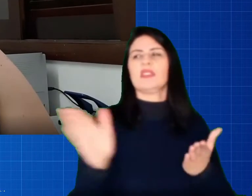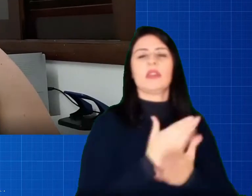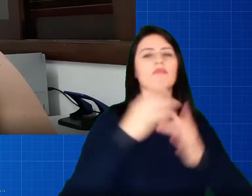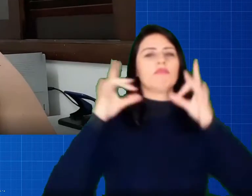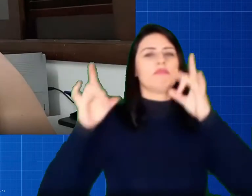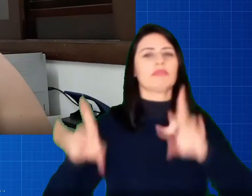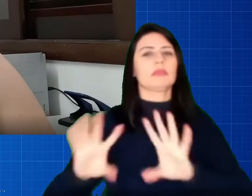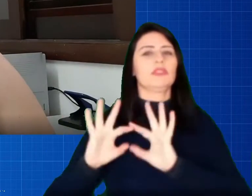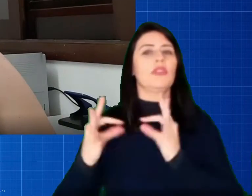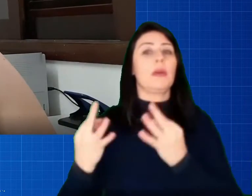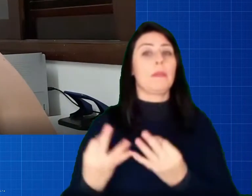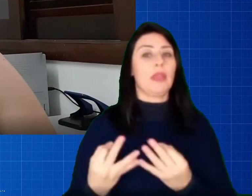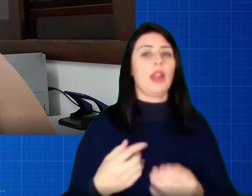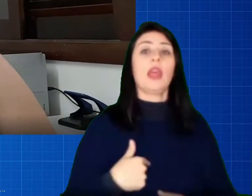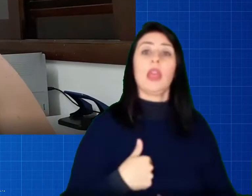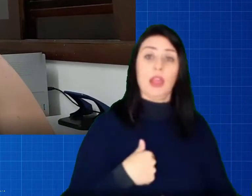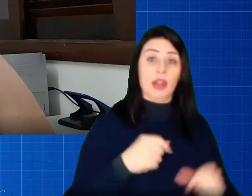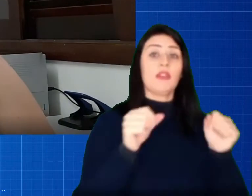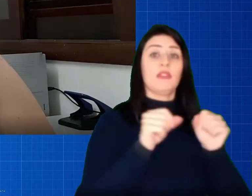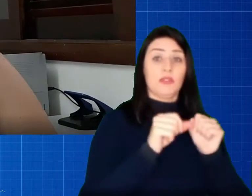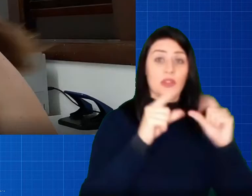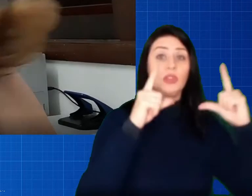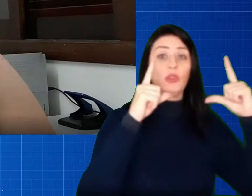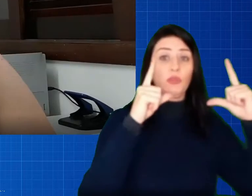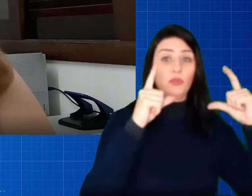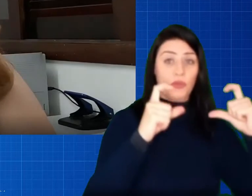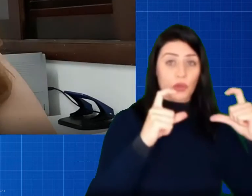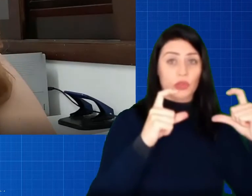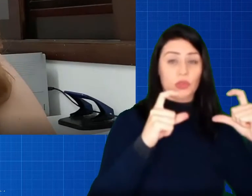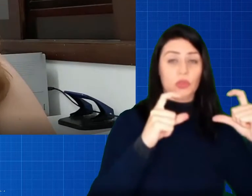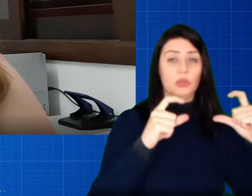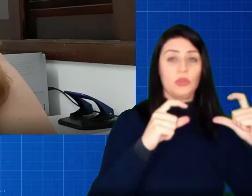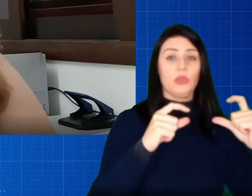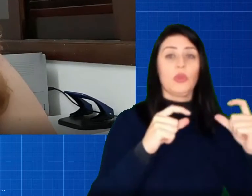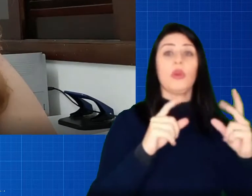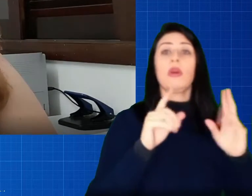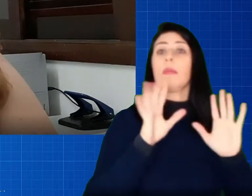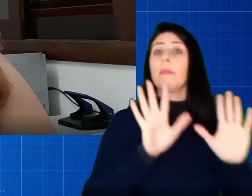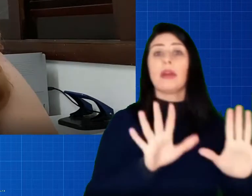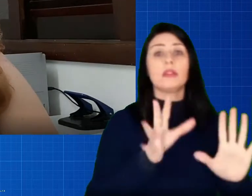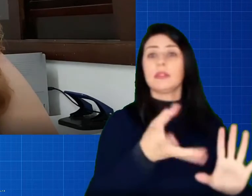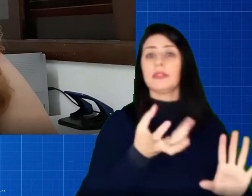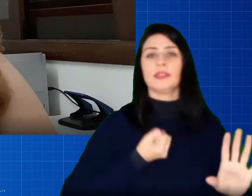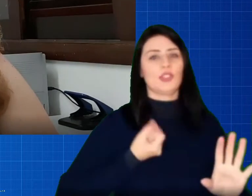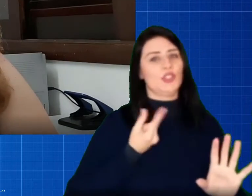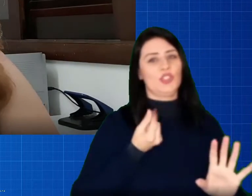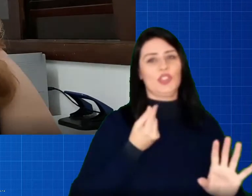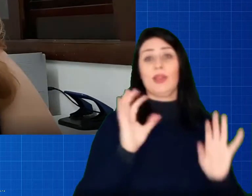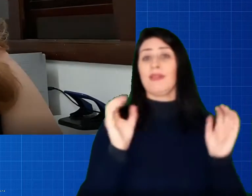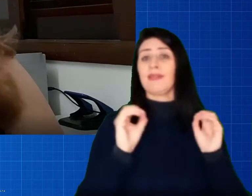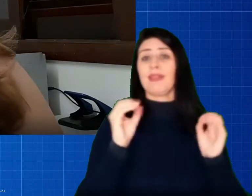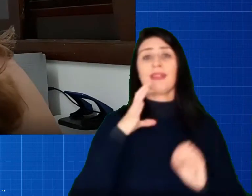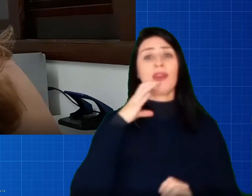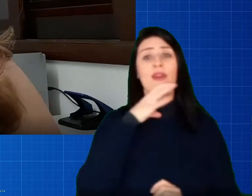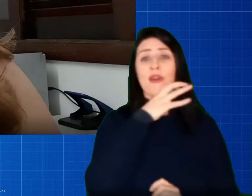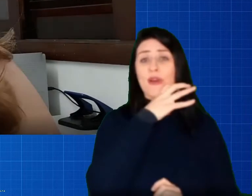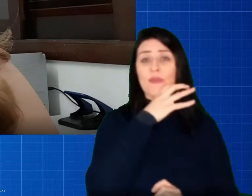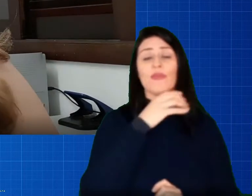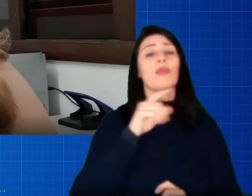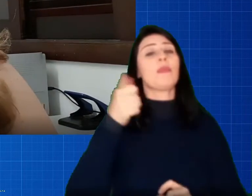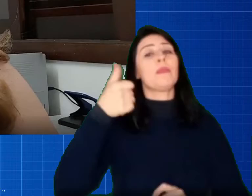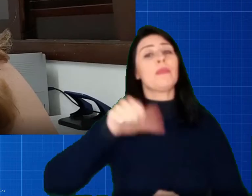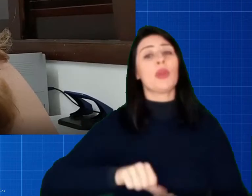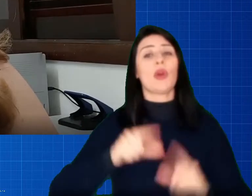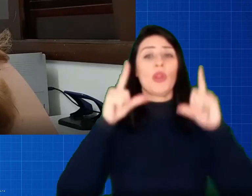ela forneceu a foto, e além dela não ver o dinheiro, obviamente, a foto dela saiu por